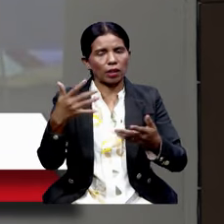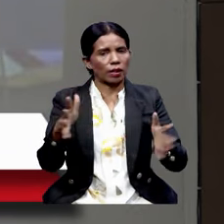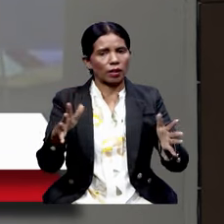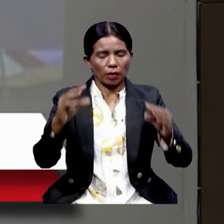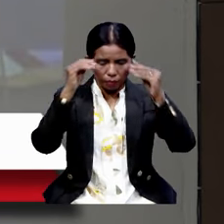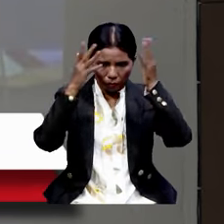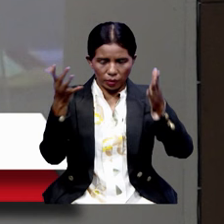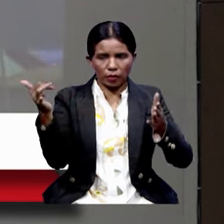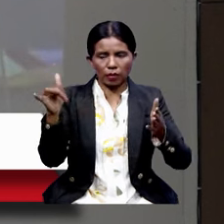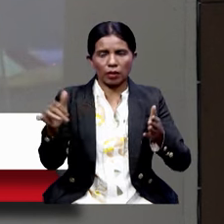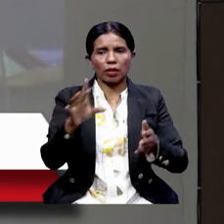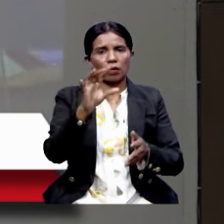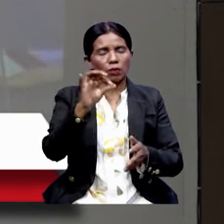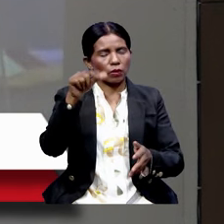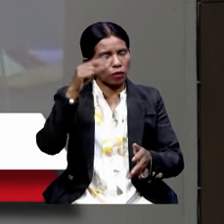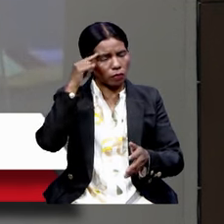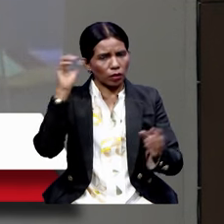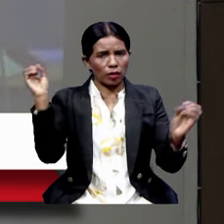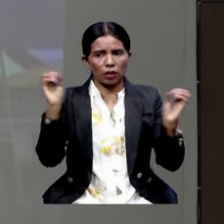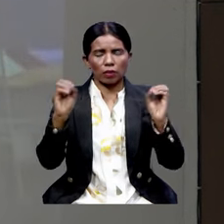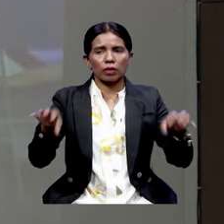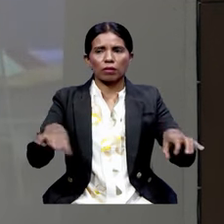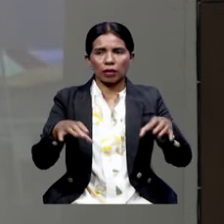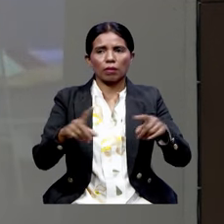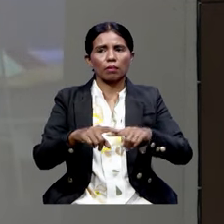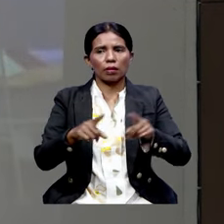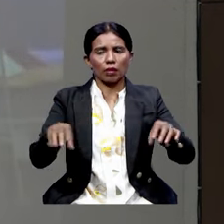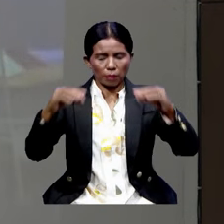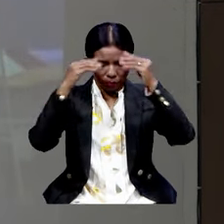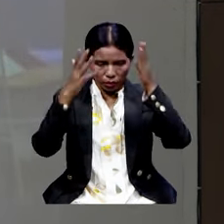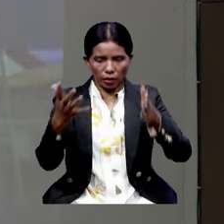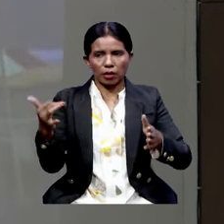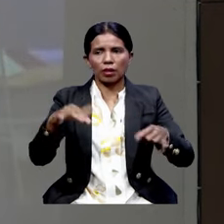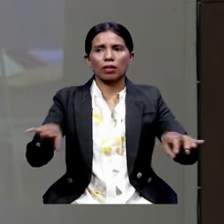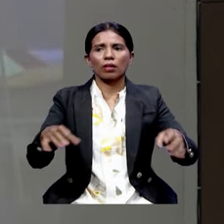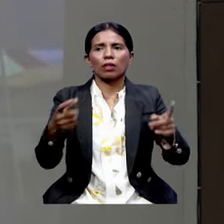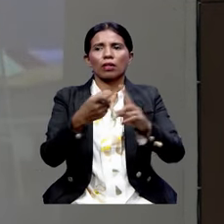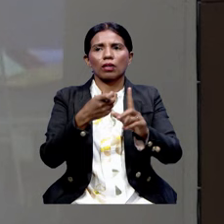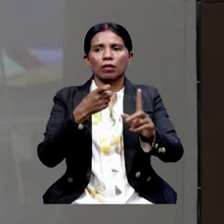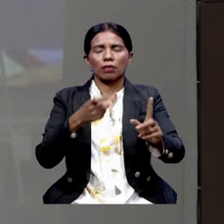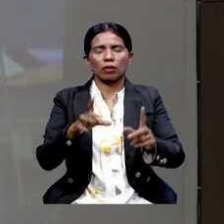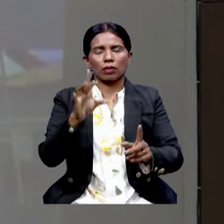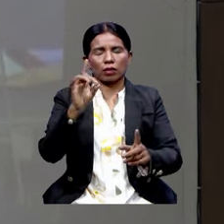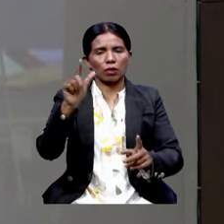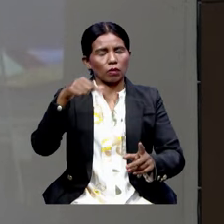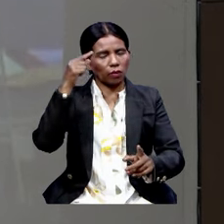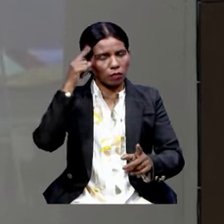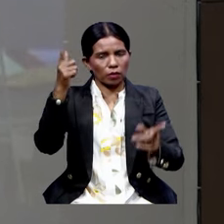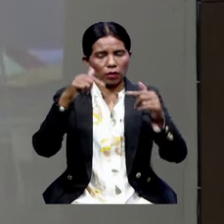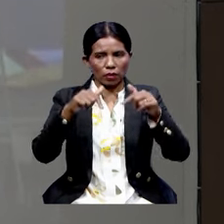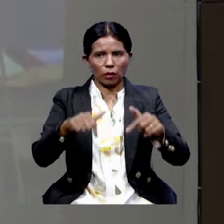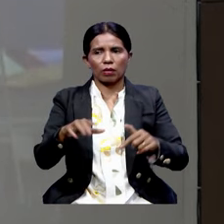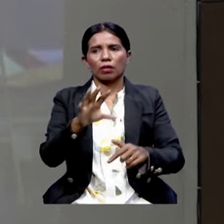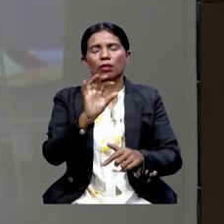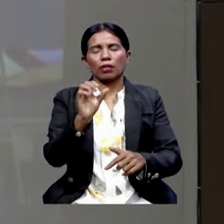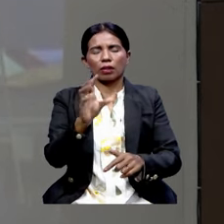contratados nebe contrato e oitavo governo, lá hoje foi mais serviço, mas be professores voluntários sira nebe, mai que era um husi terceiro. O governo toma e sexto governo